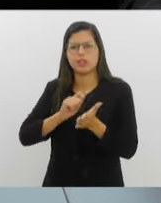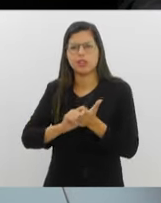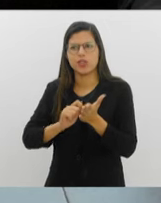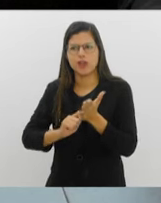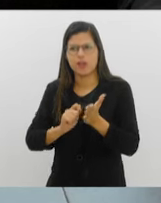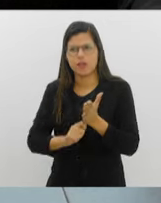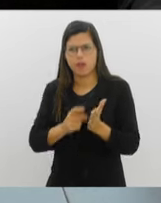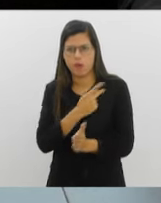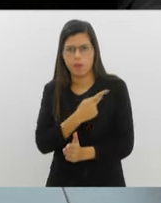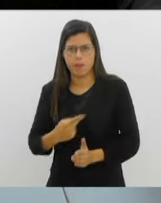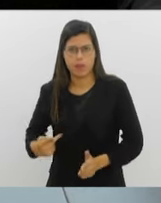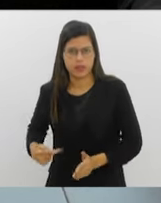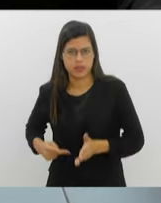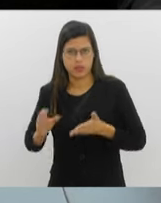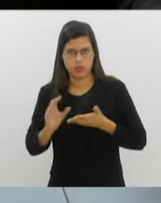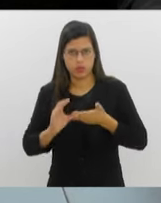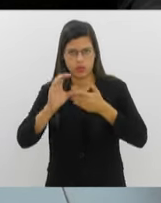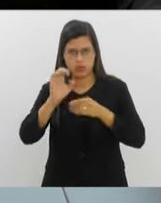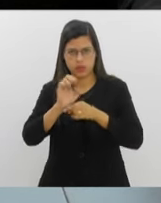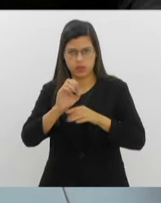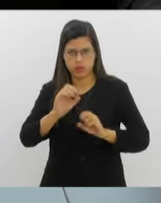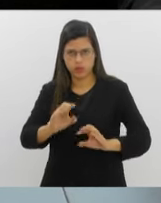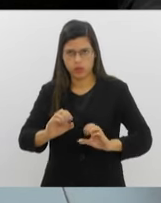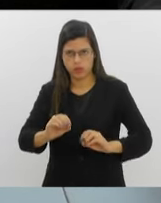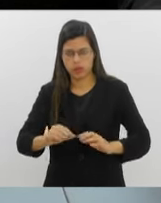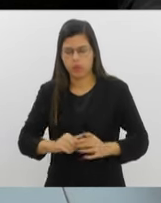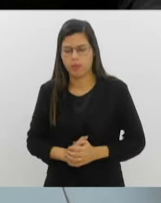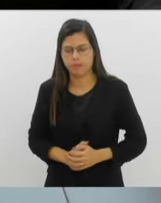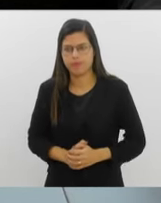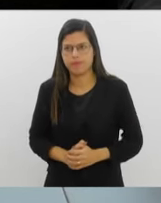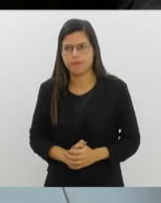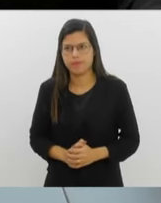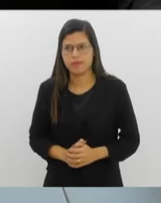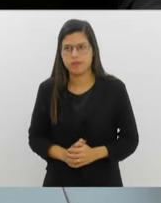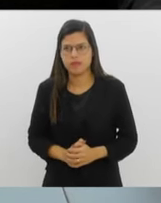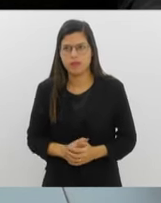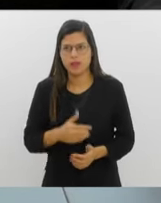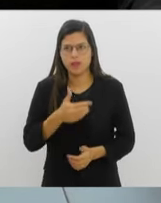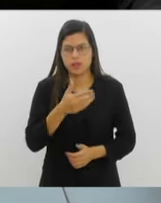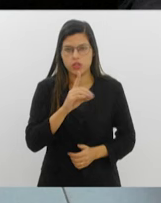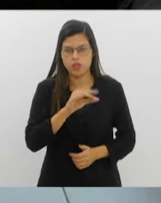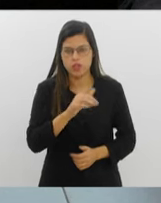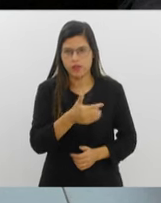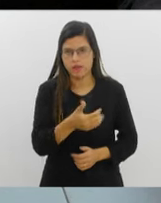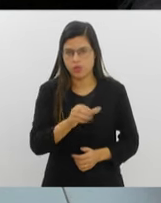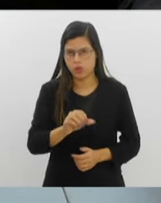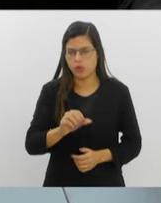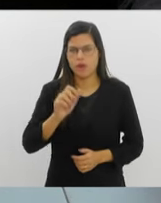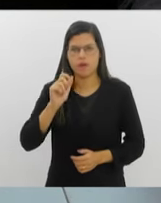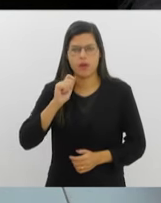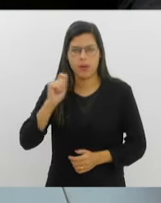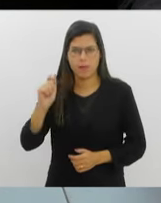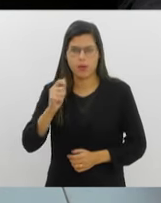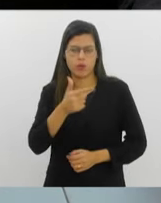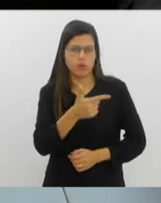o presidente do Conselho Estadual de Educação, em 29 de abril de